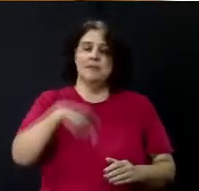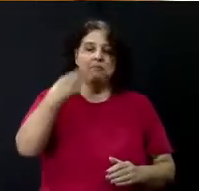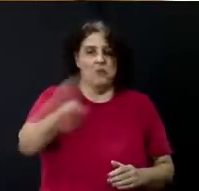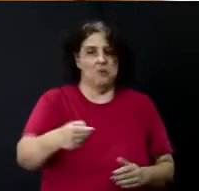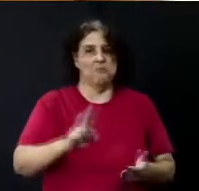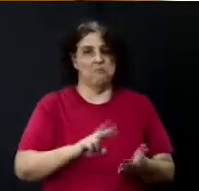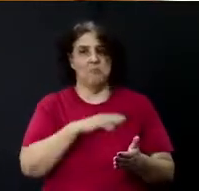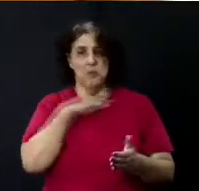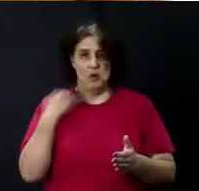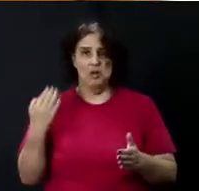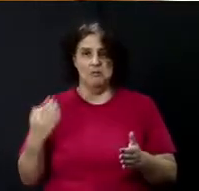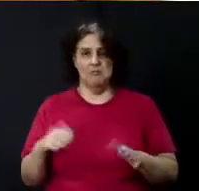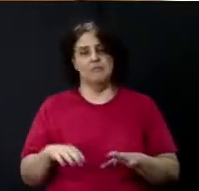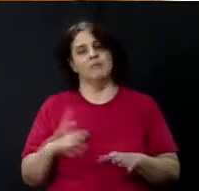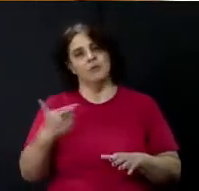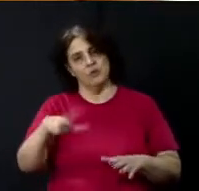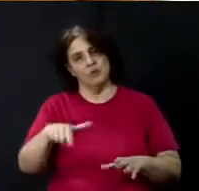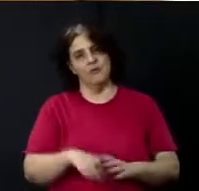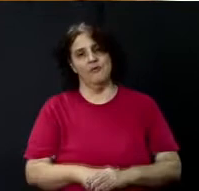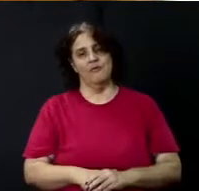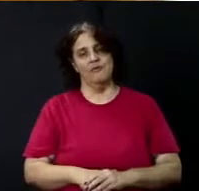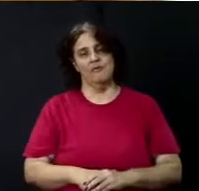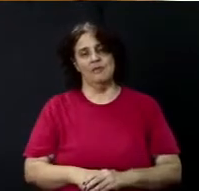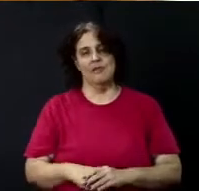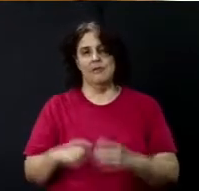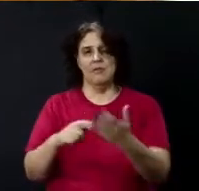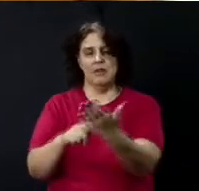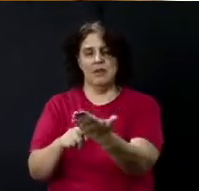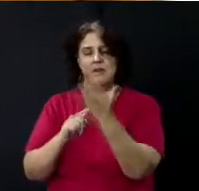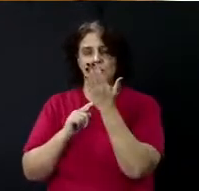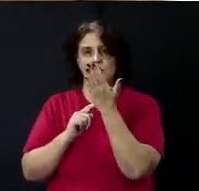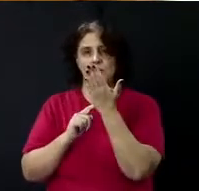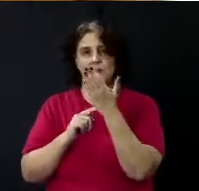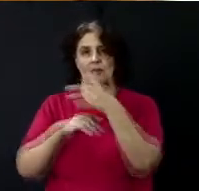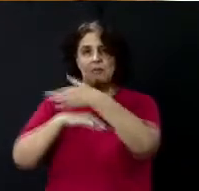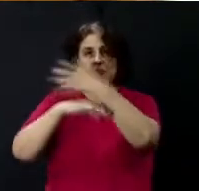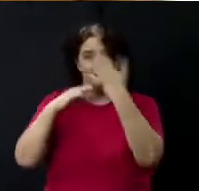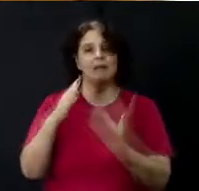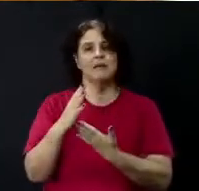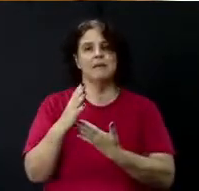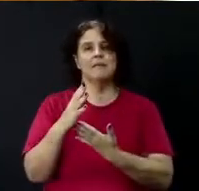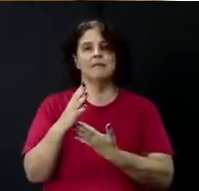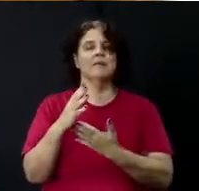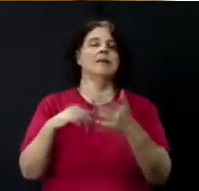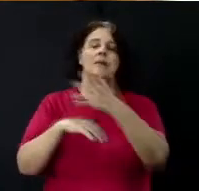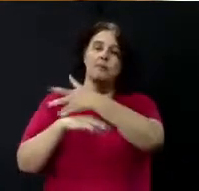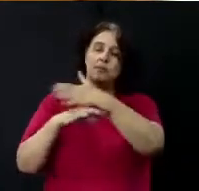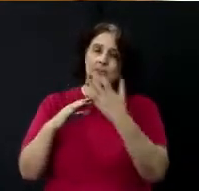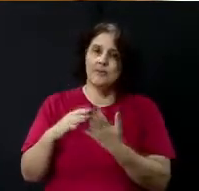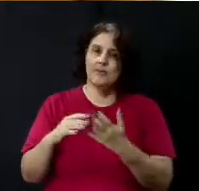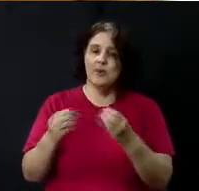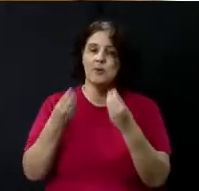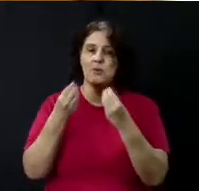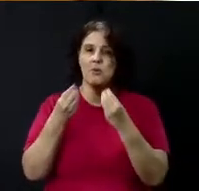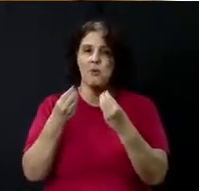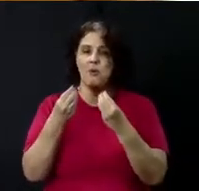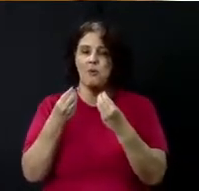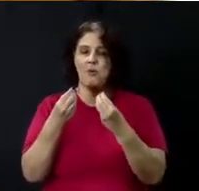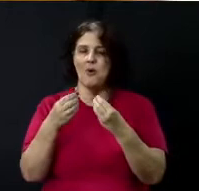novo. A questão era o sinal. Veja como Deus mostra o